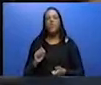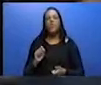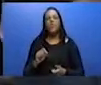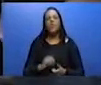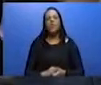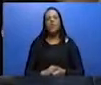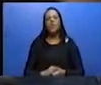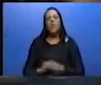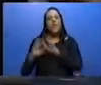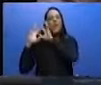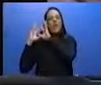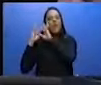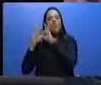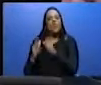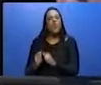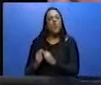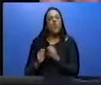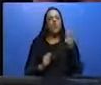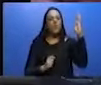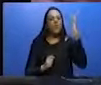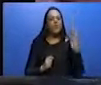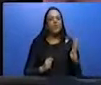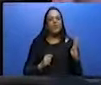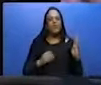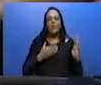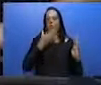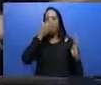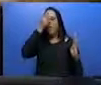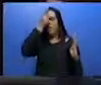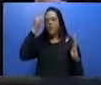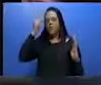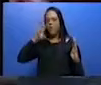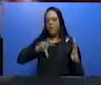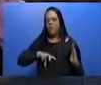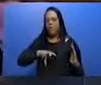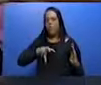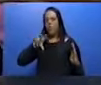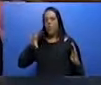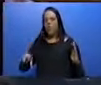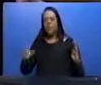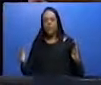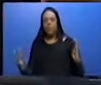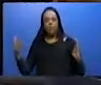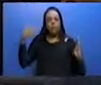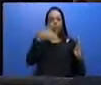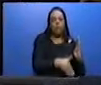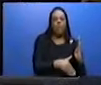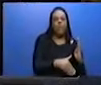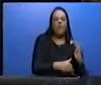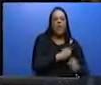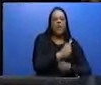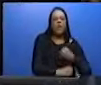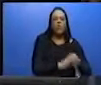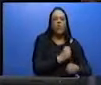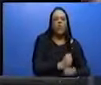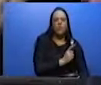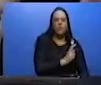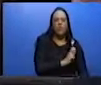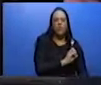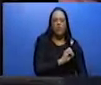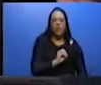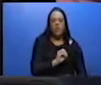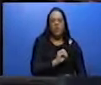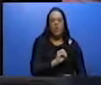o Brasil dos portugueses. Lembra que chegou em 1500, aí por volta de 1530 os portugueses tomaram a decisão